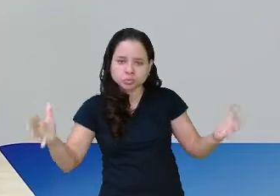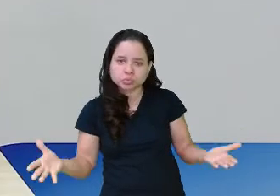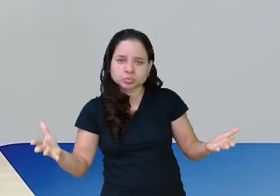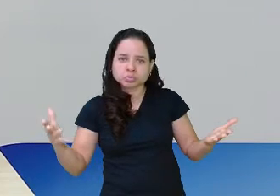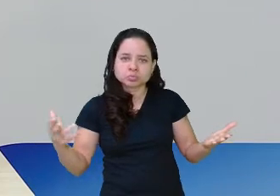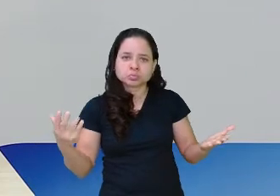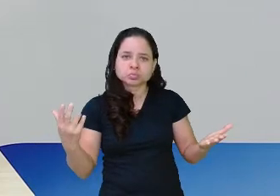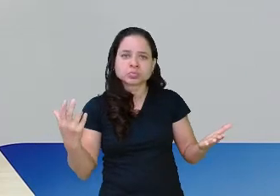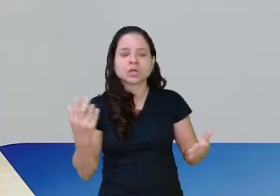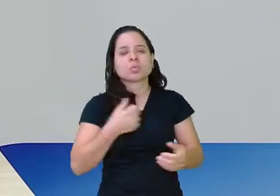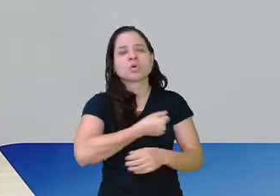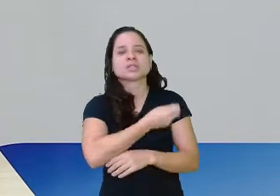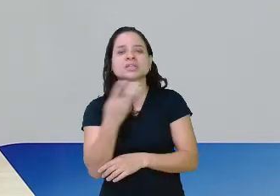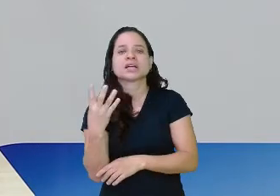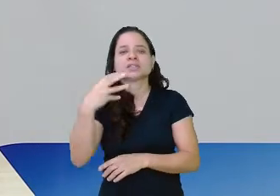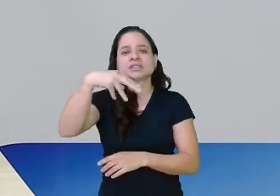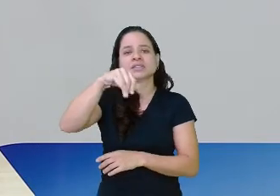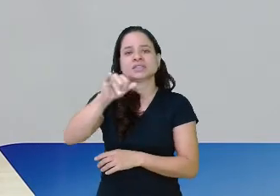milhar.